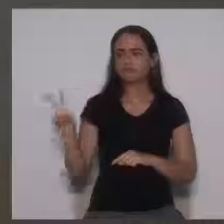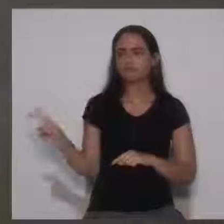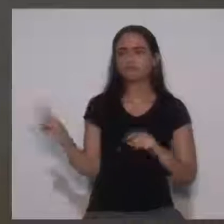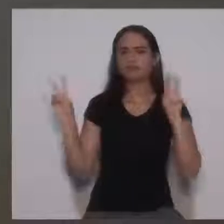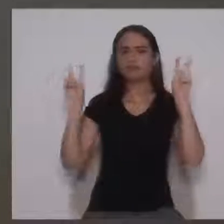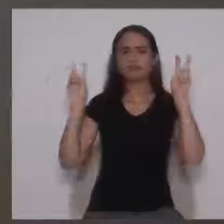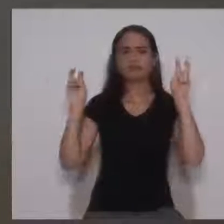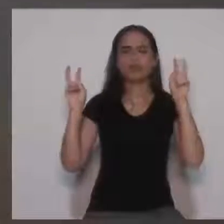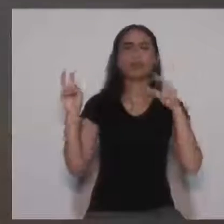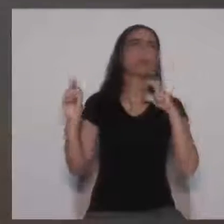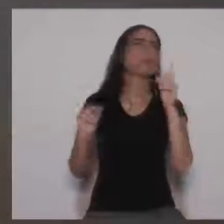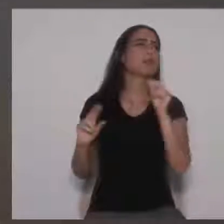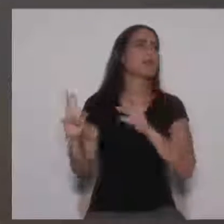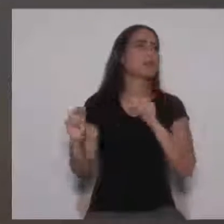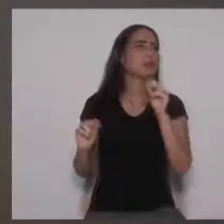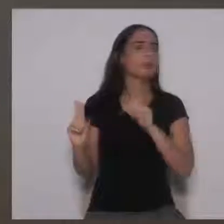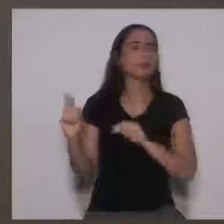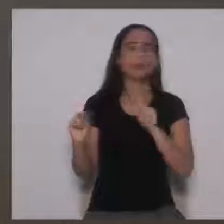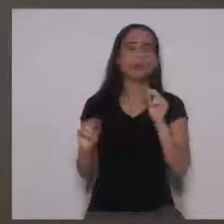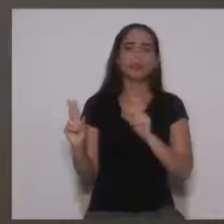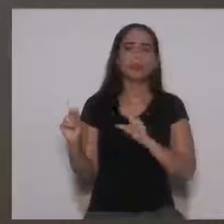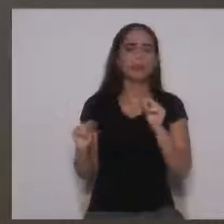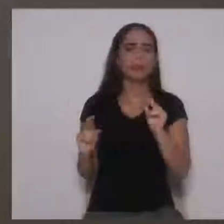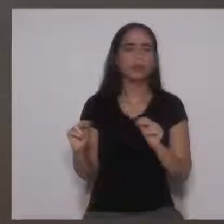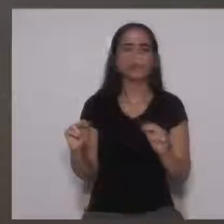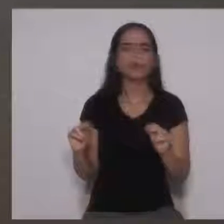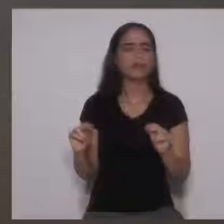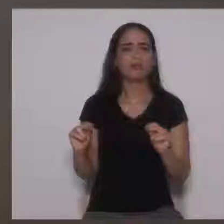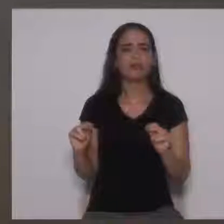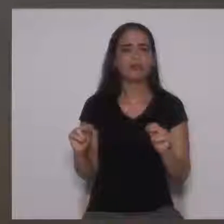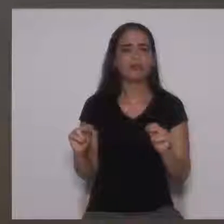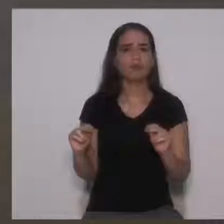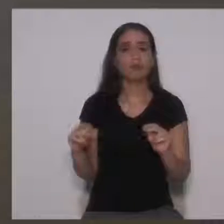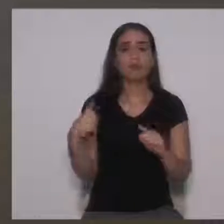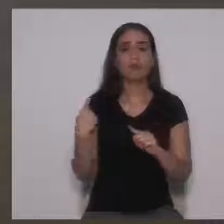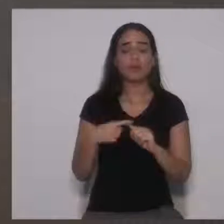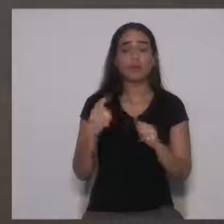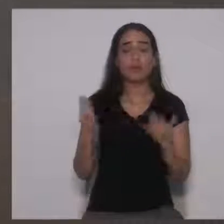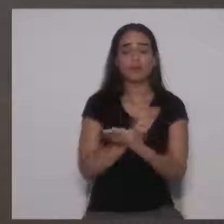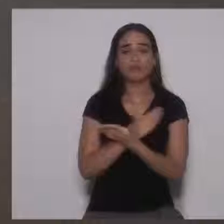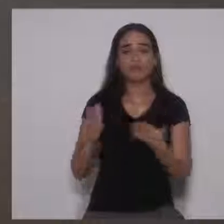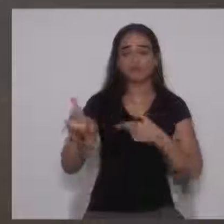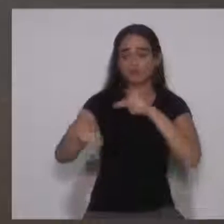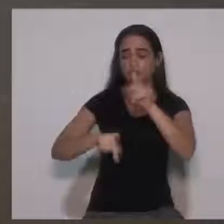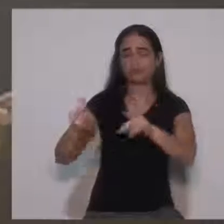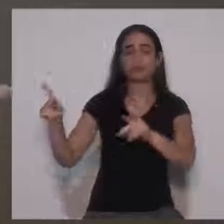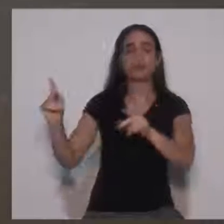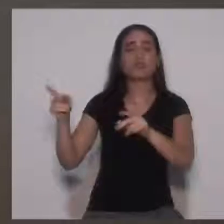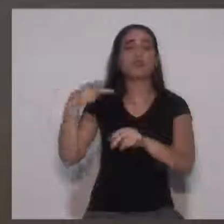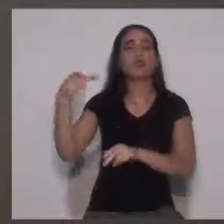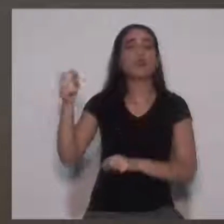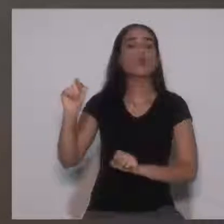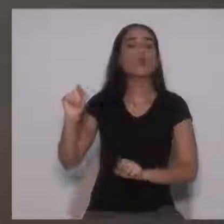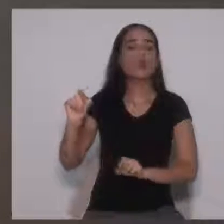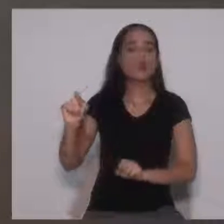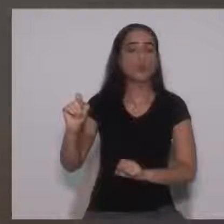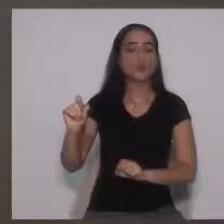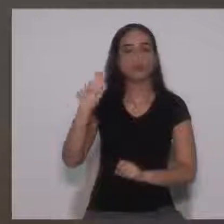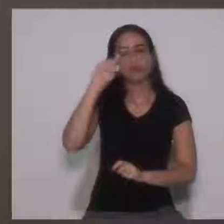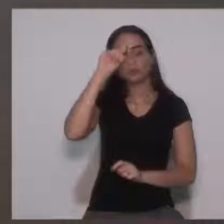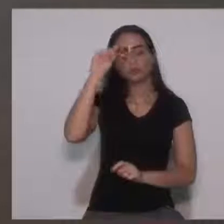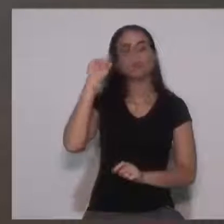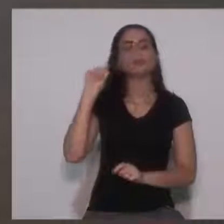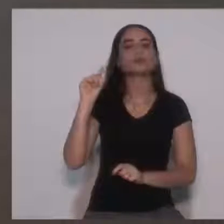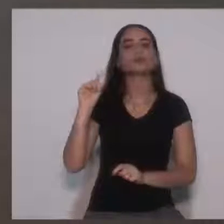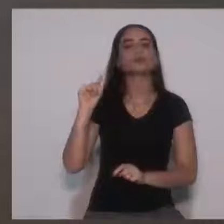é mimimi. A gente ainda ouve pessoas falando que quem faz